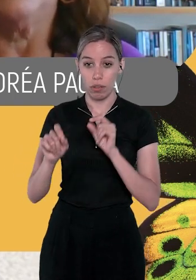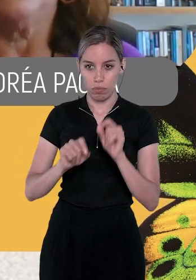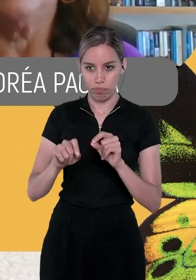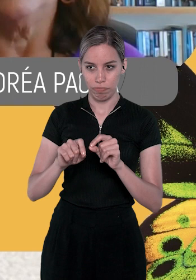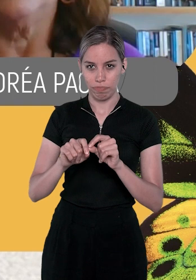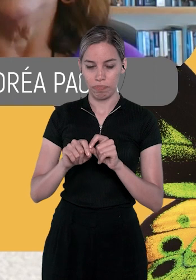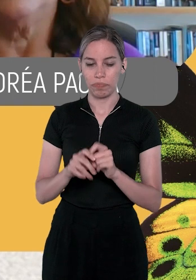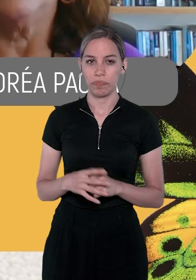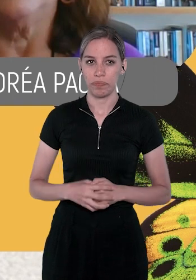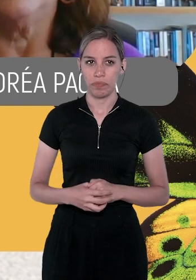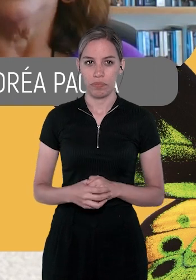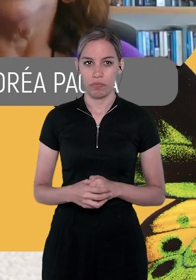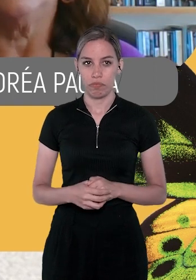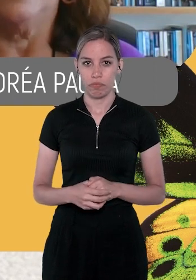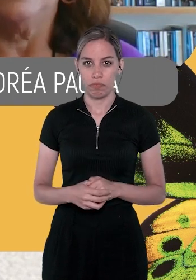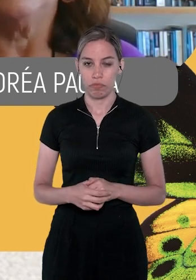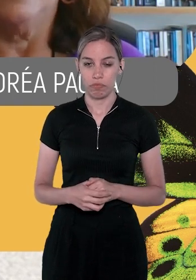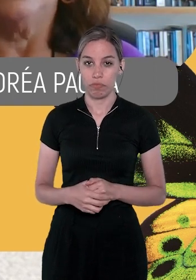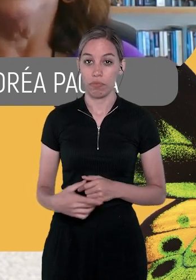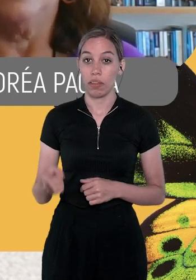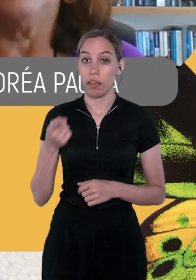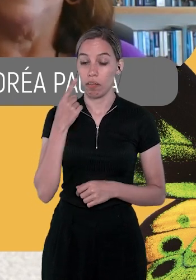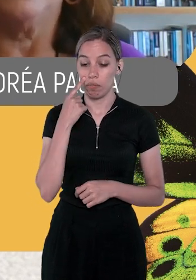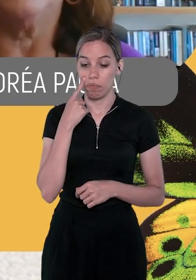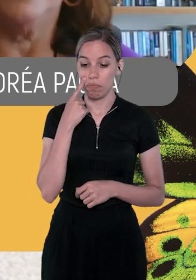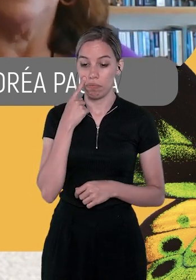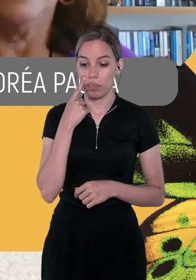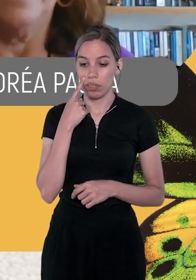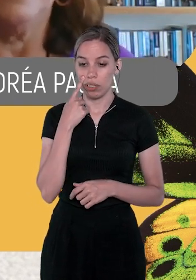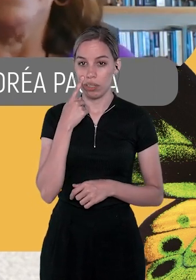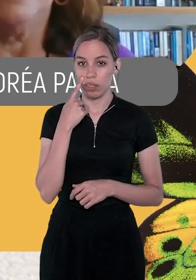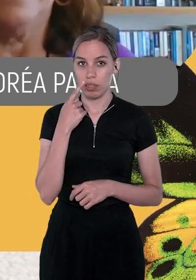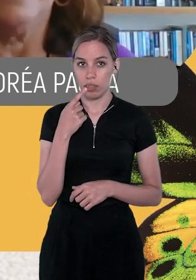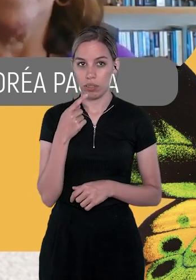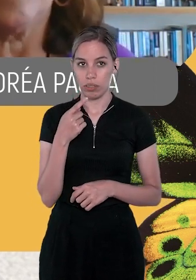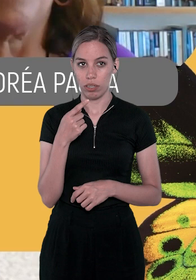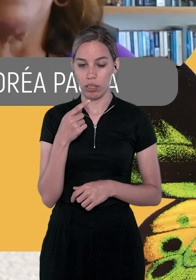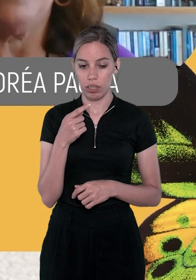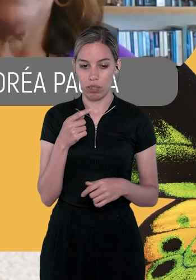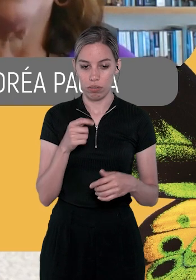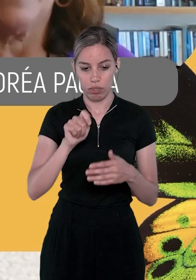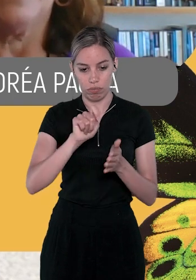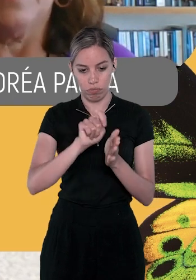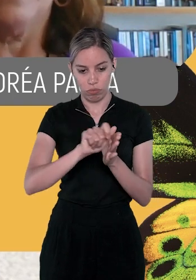amplificar padrões que a gente mostra, né? Ela não inventa nada.